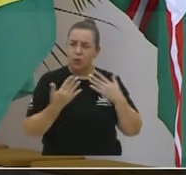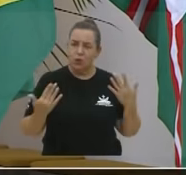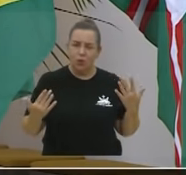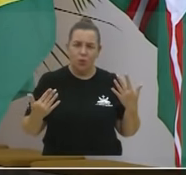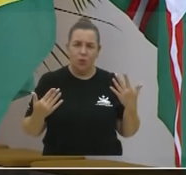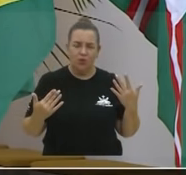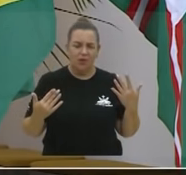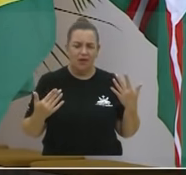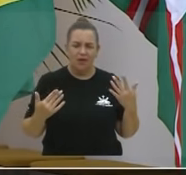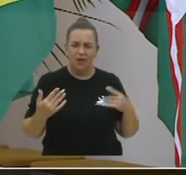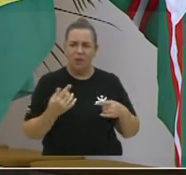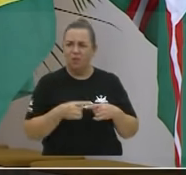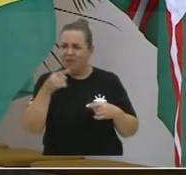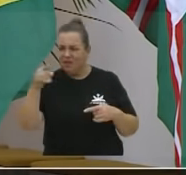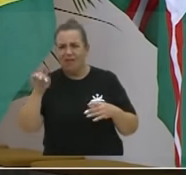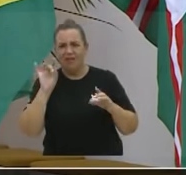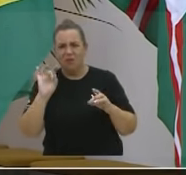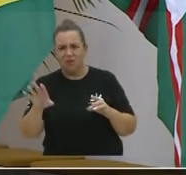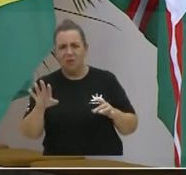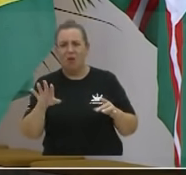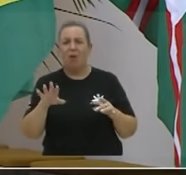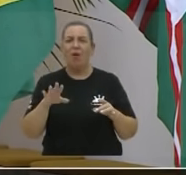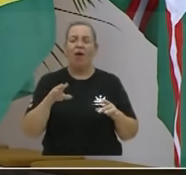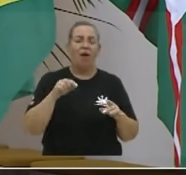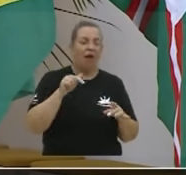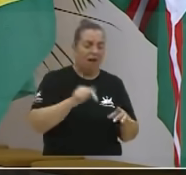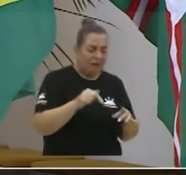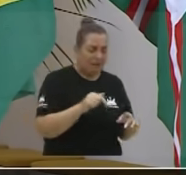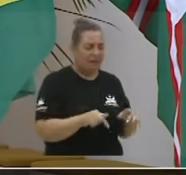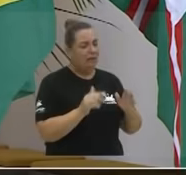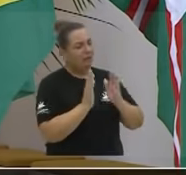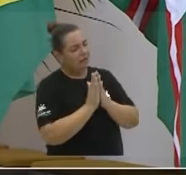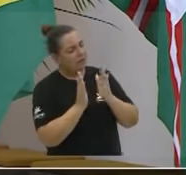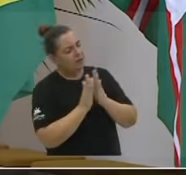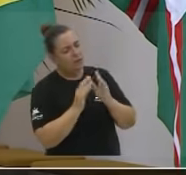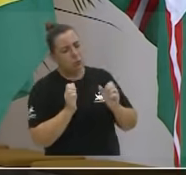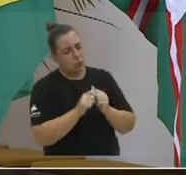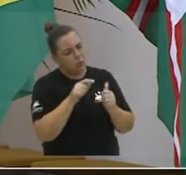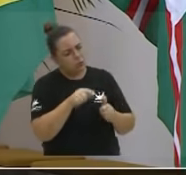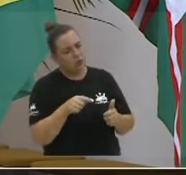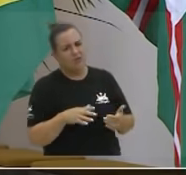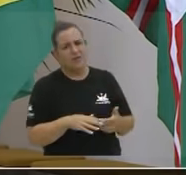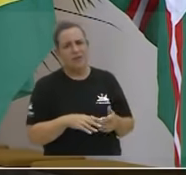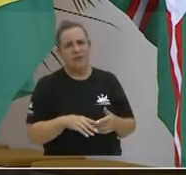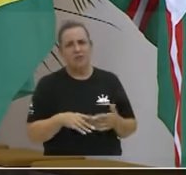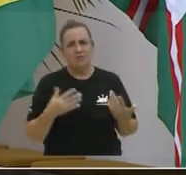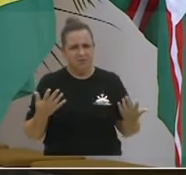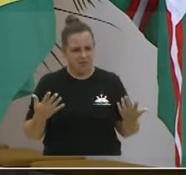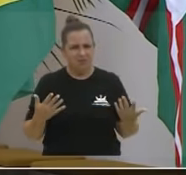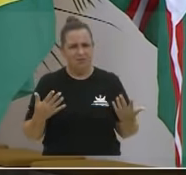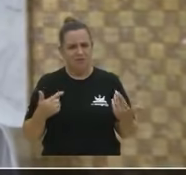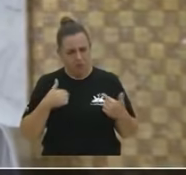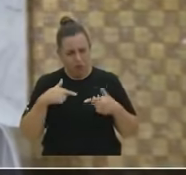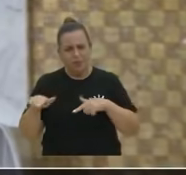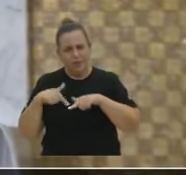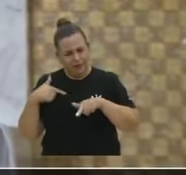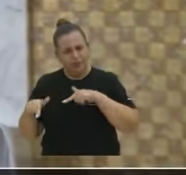não te incomodas de ver eu trabalhando tanto e Maria sentada aos teus